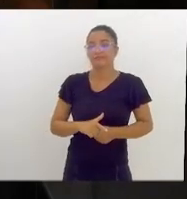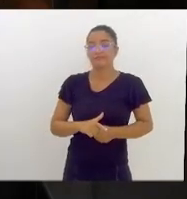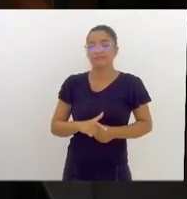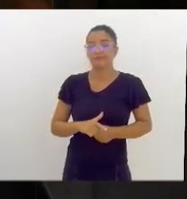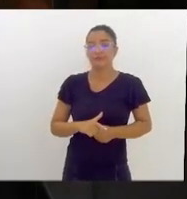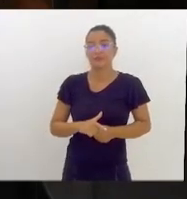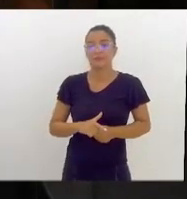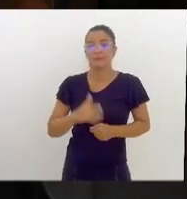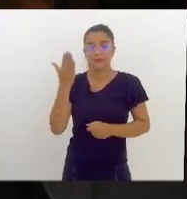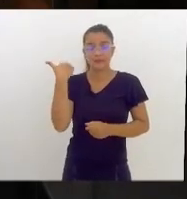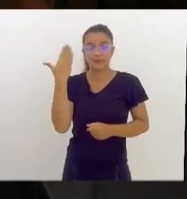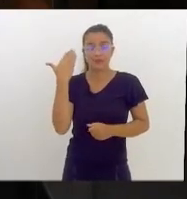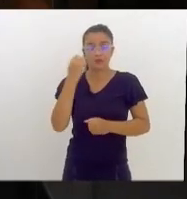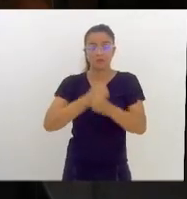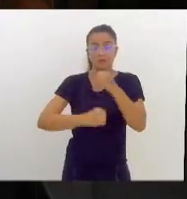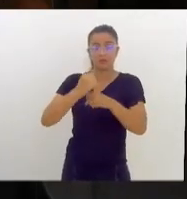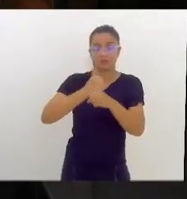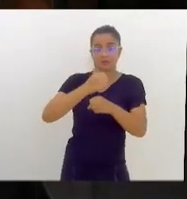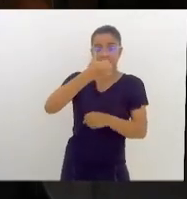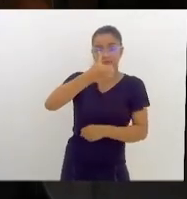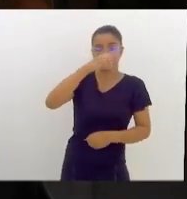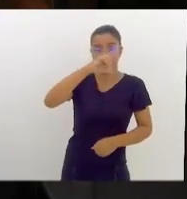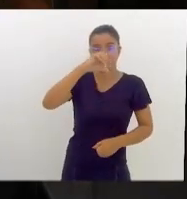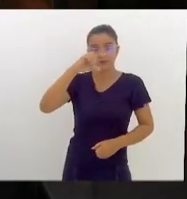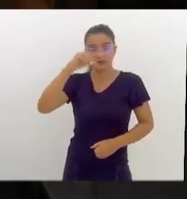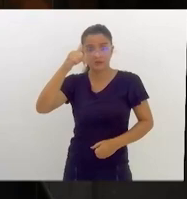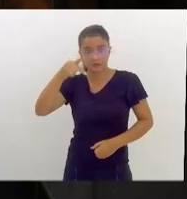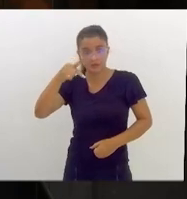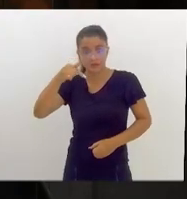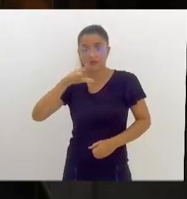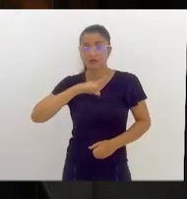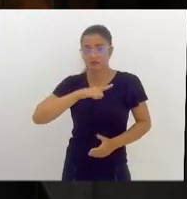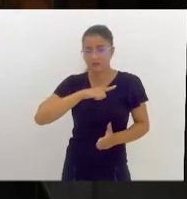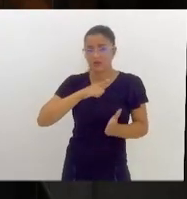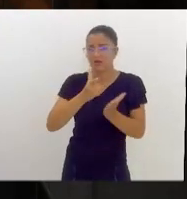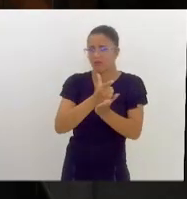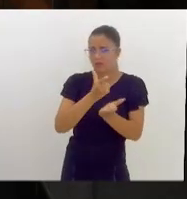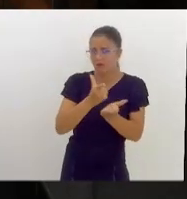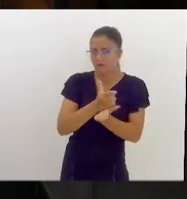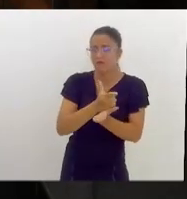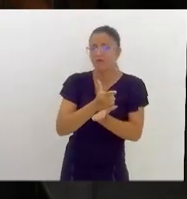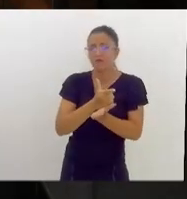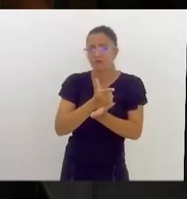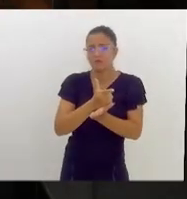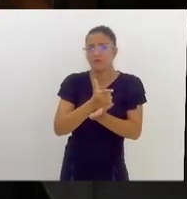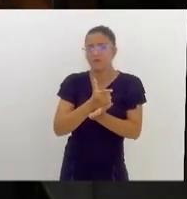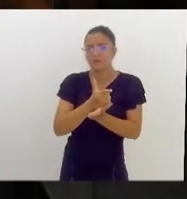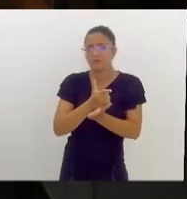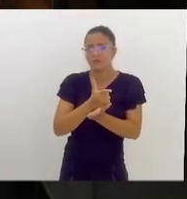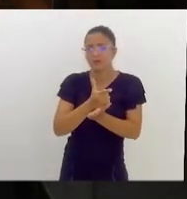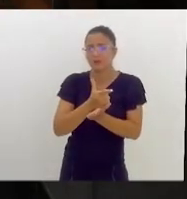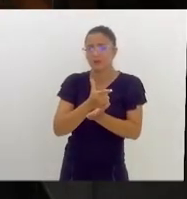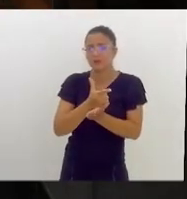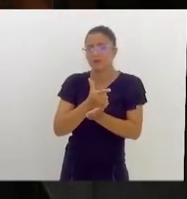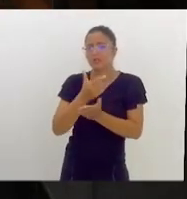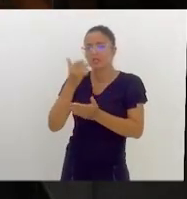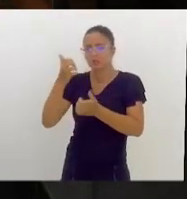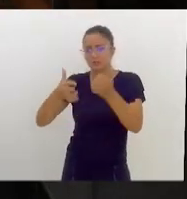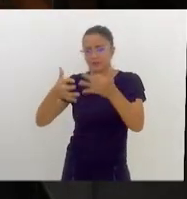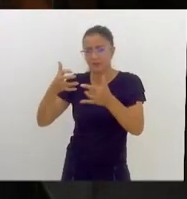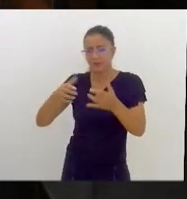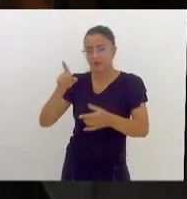97, isso está escrito em livro, depoimento do senhor Murilo Portugal,